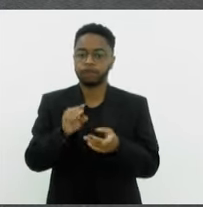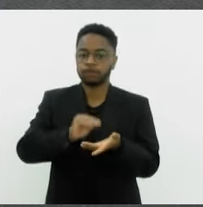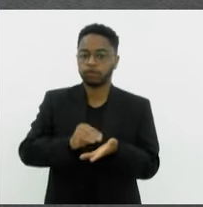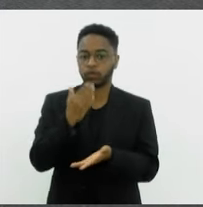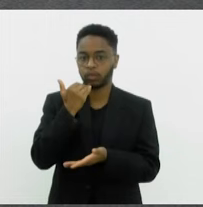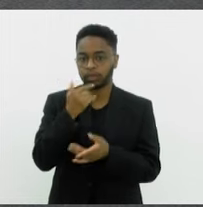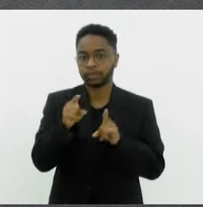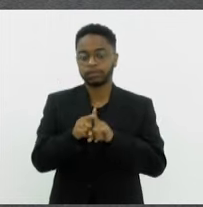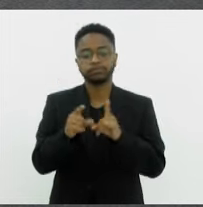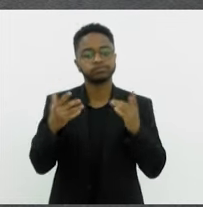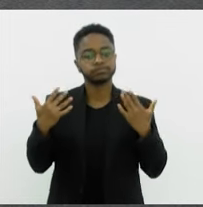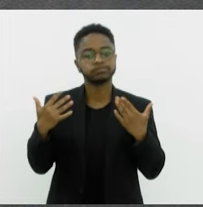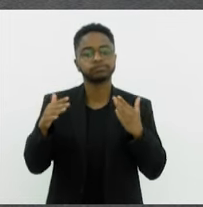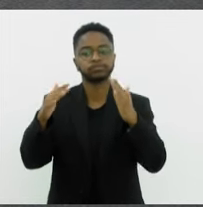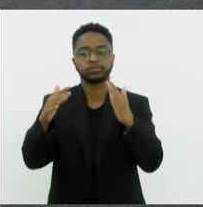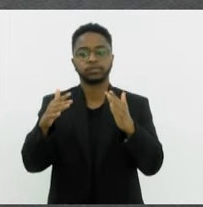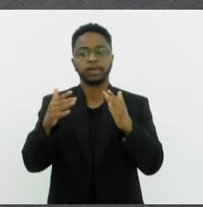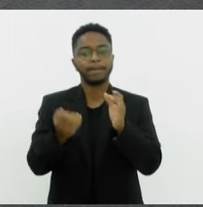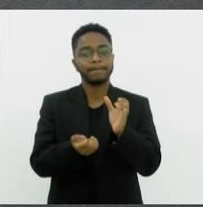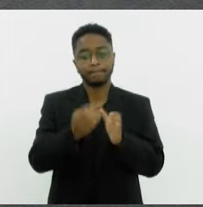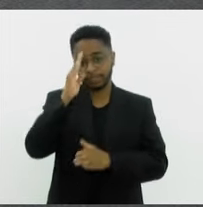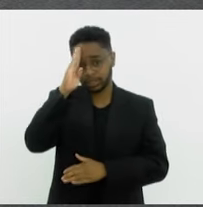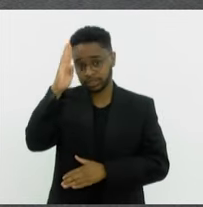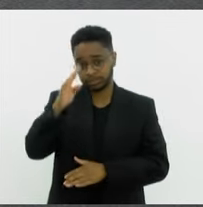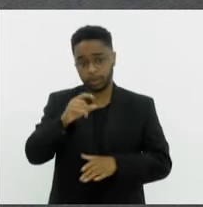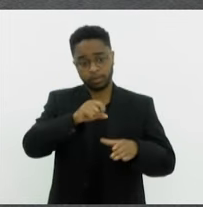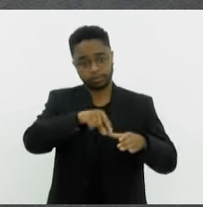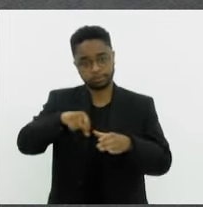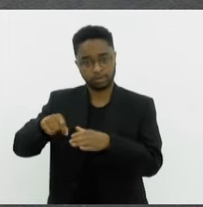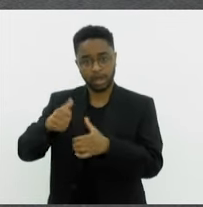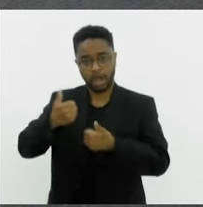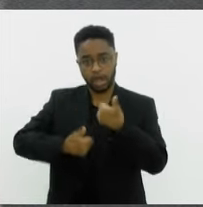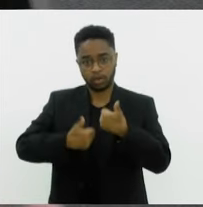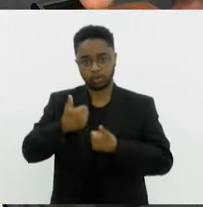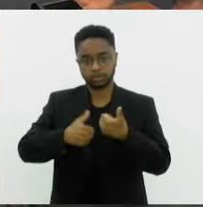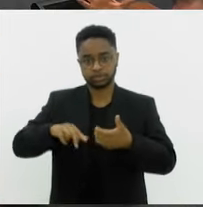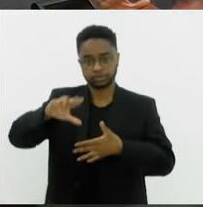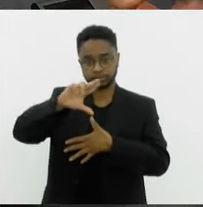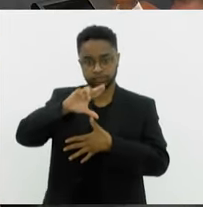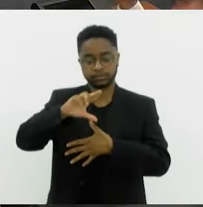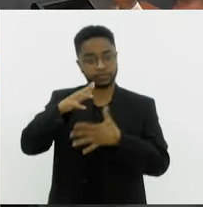maior produtor de arroz da América Latina. E vamos que vamos.